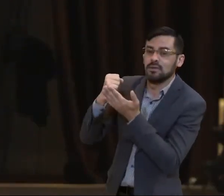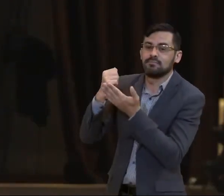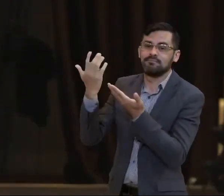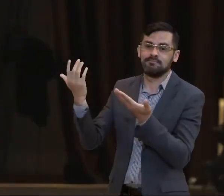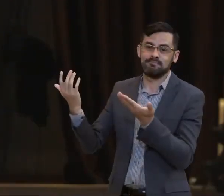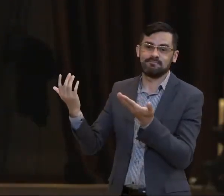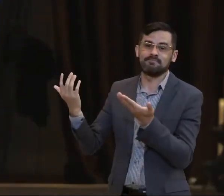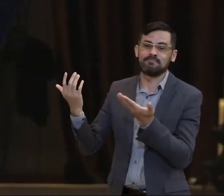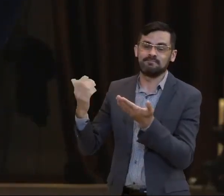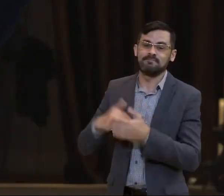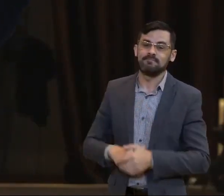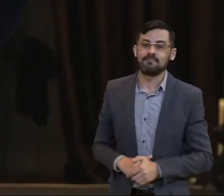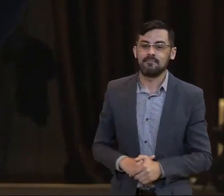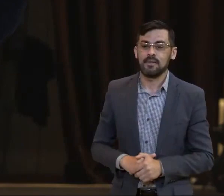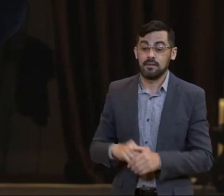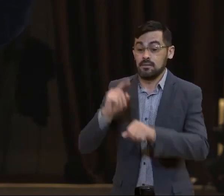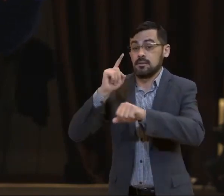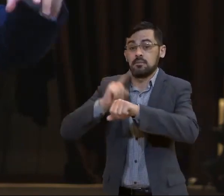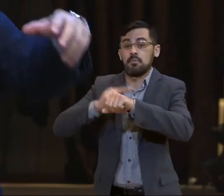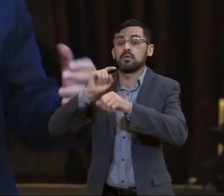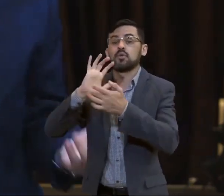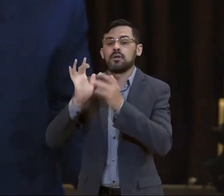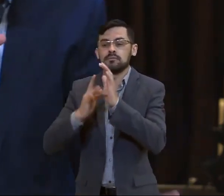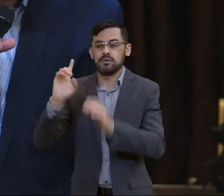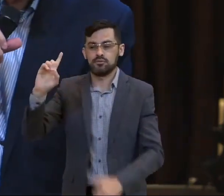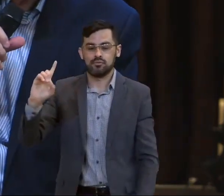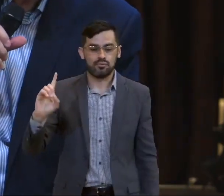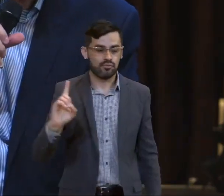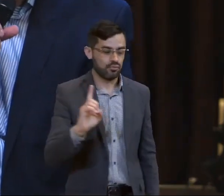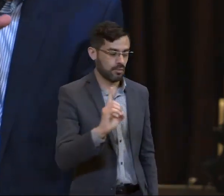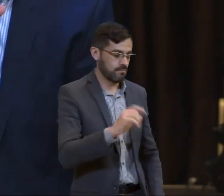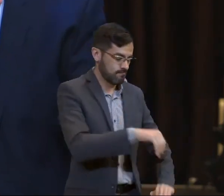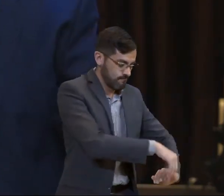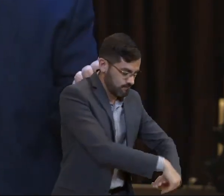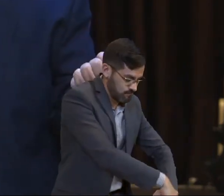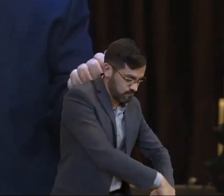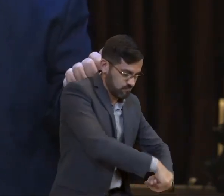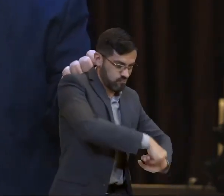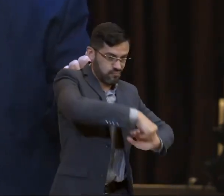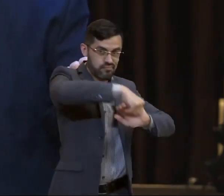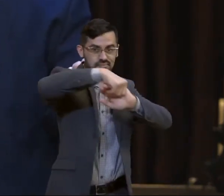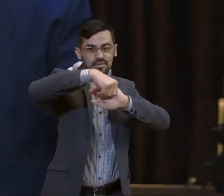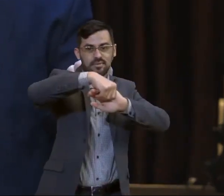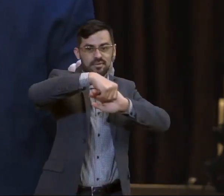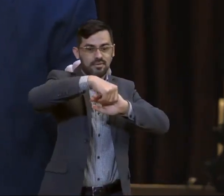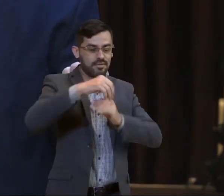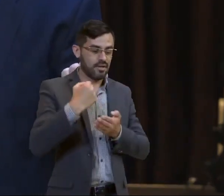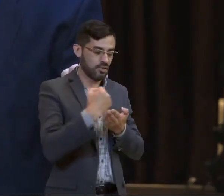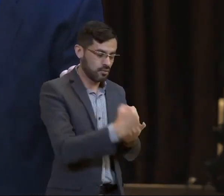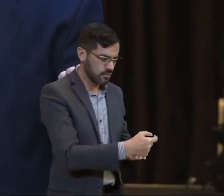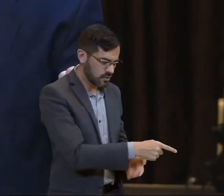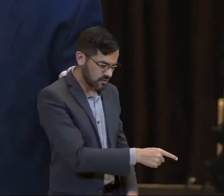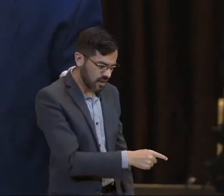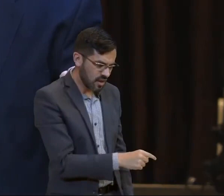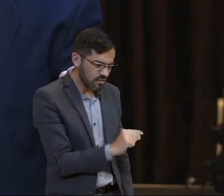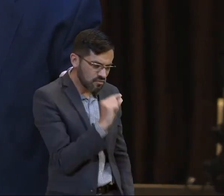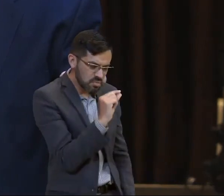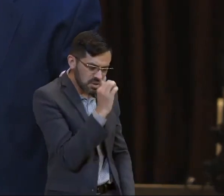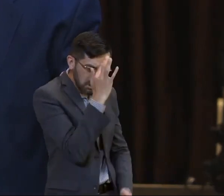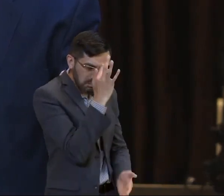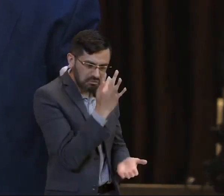acorde! E nessa hora, Jesus vai lá, estende a mão e levanta. E diz: homem de pequena